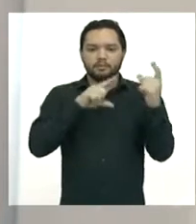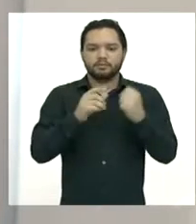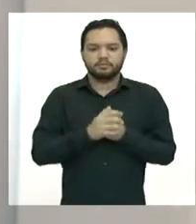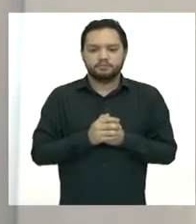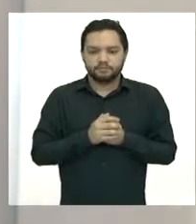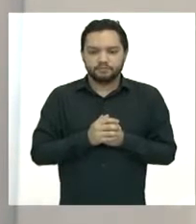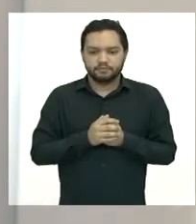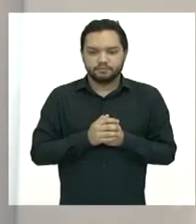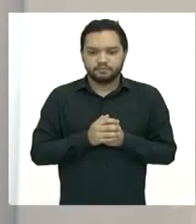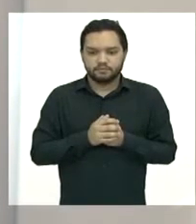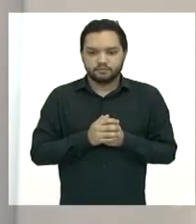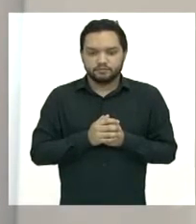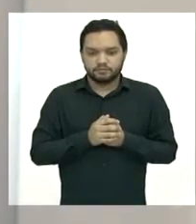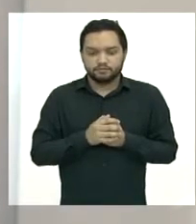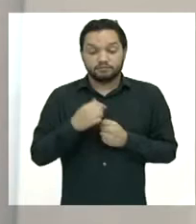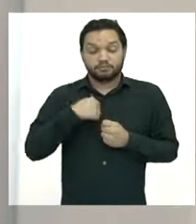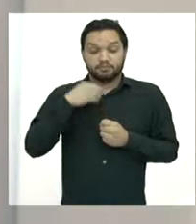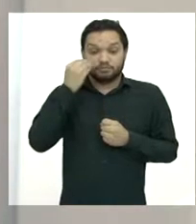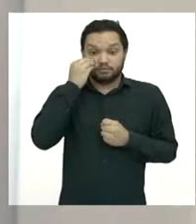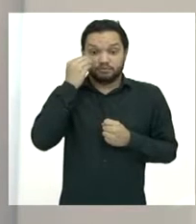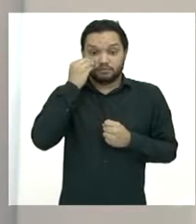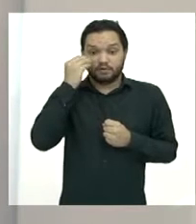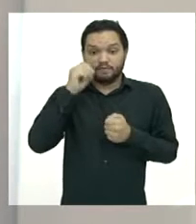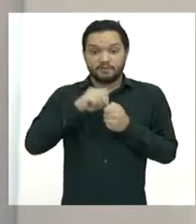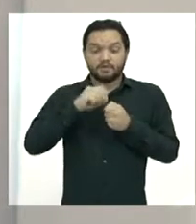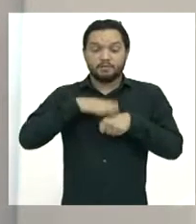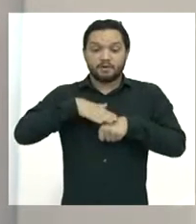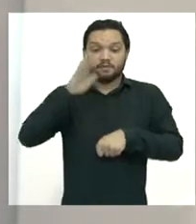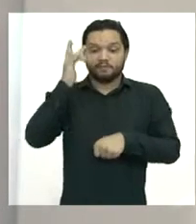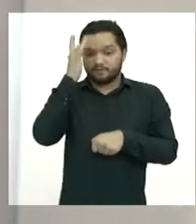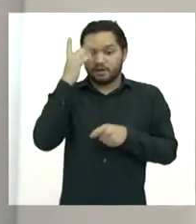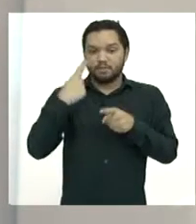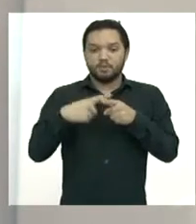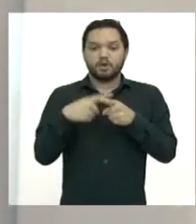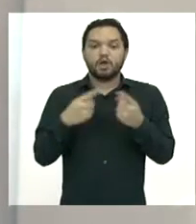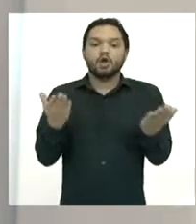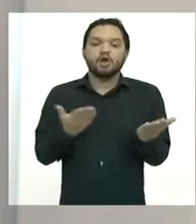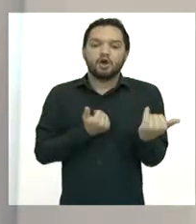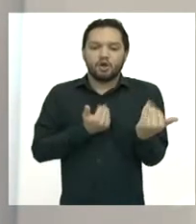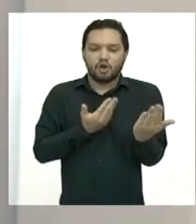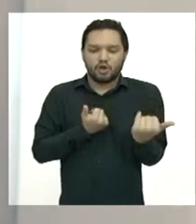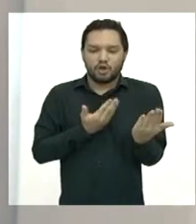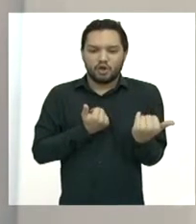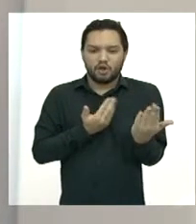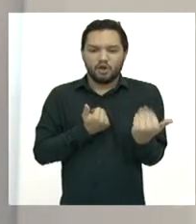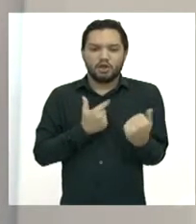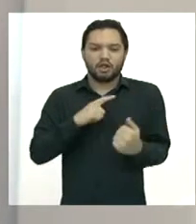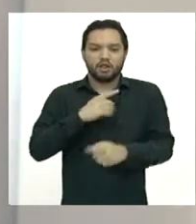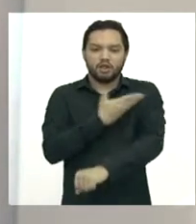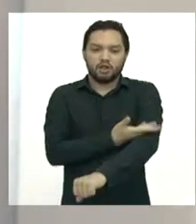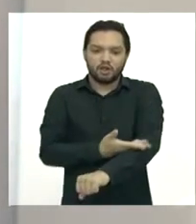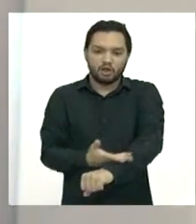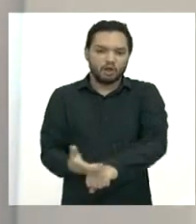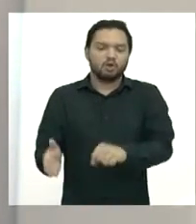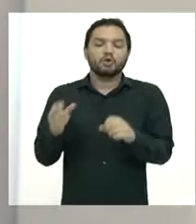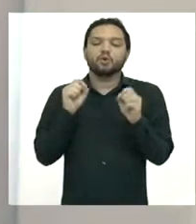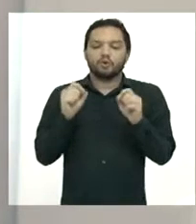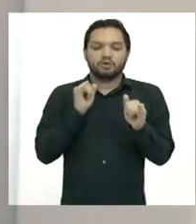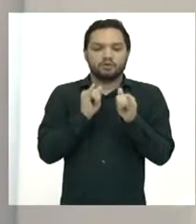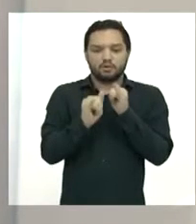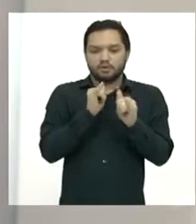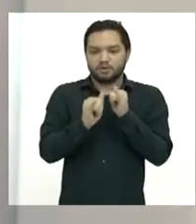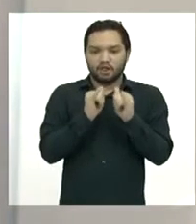a gente tentou fazer uma coisa mais fácil. O adolescente, o jovem, ele costuma muito acessar a internet. Por que o livro